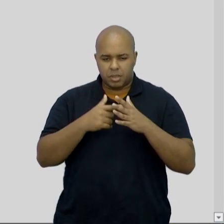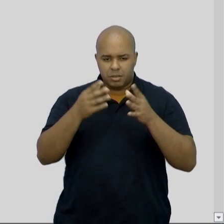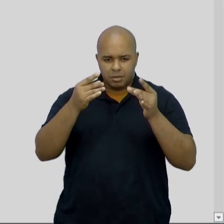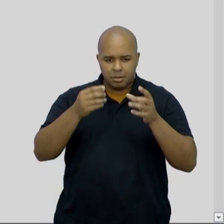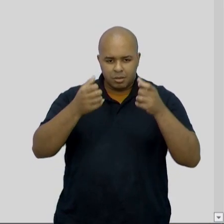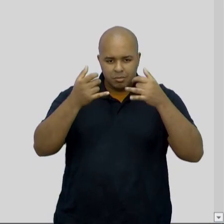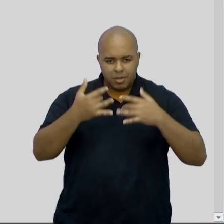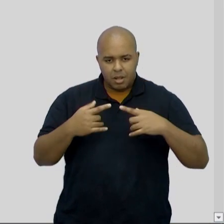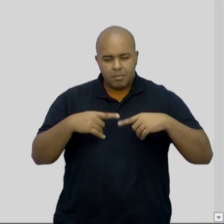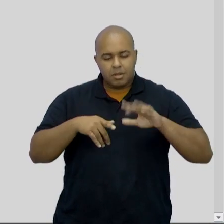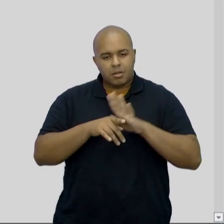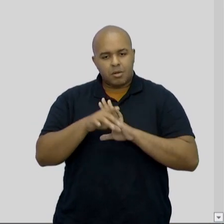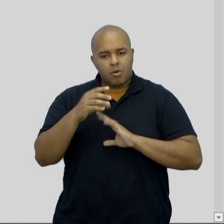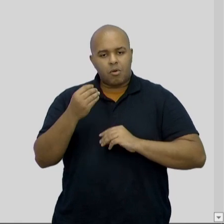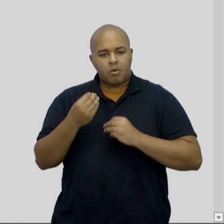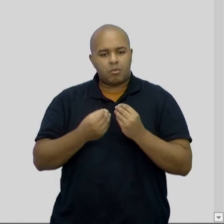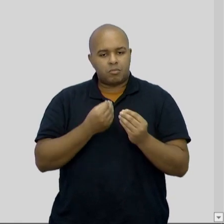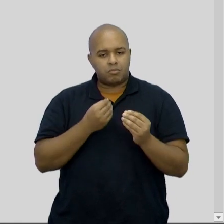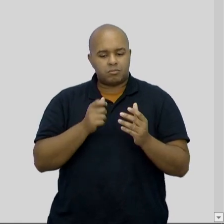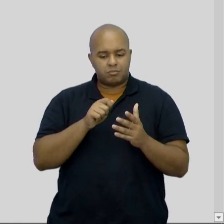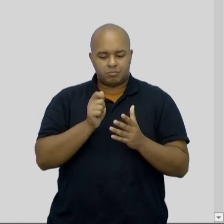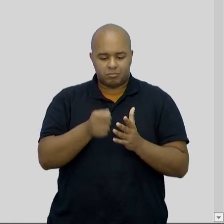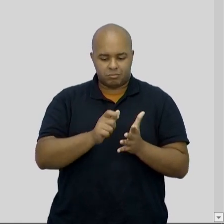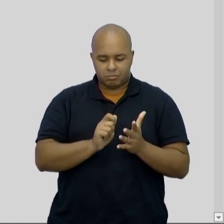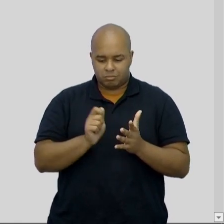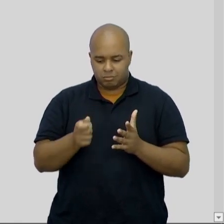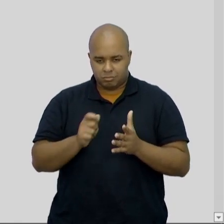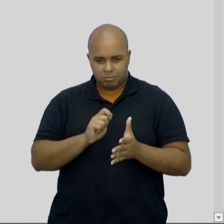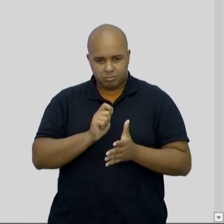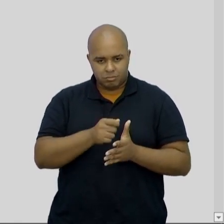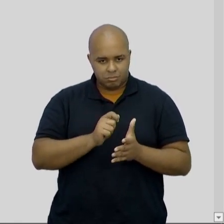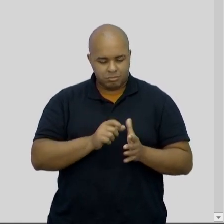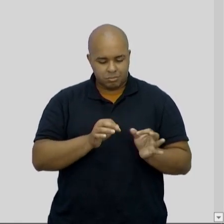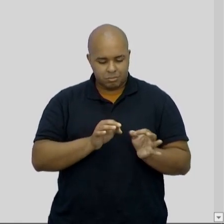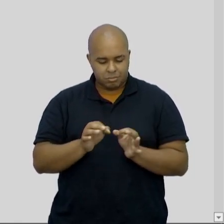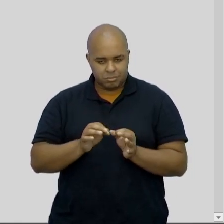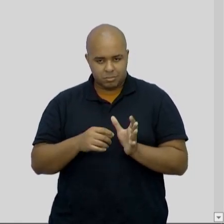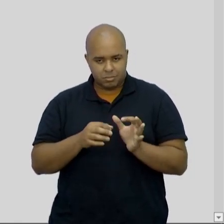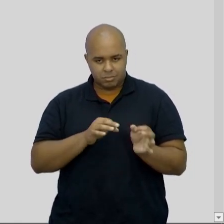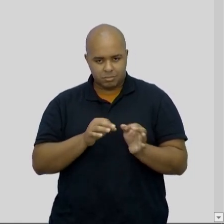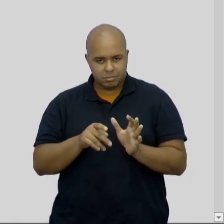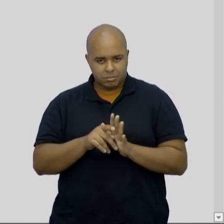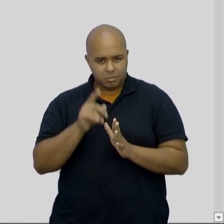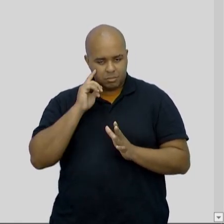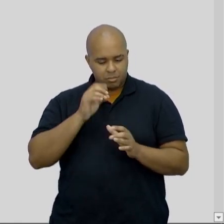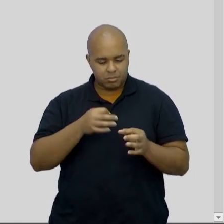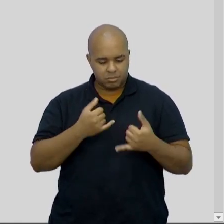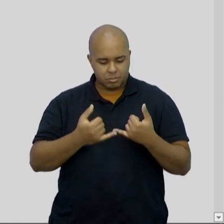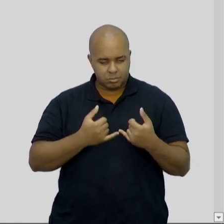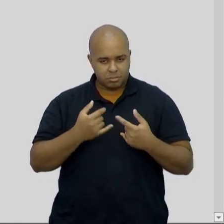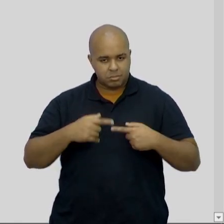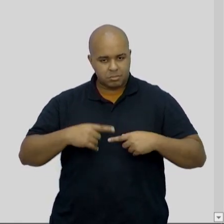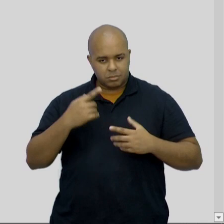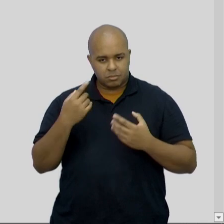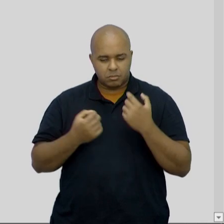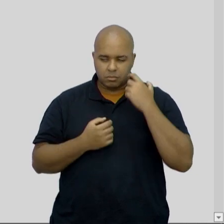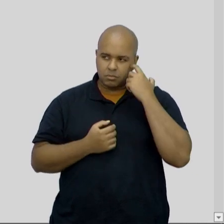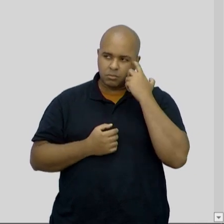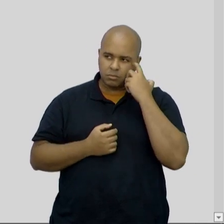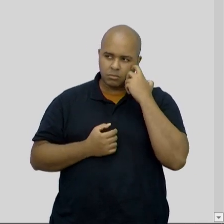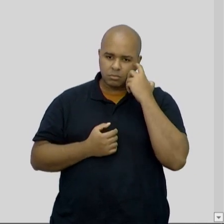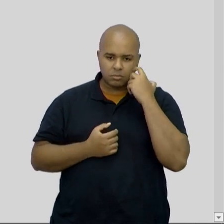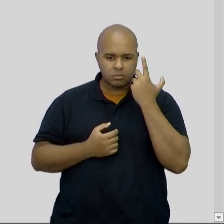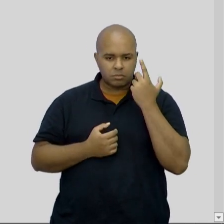explicadinha sobre como deve ser organizada a preparação do jogo no sentido